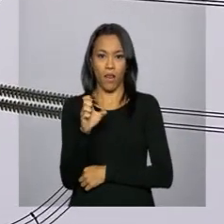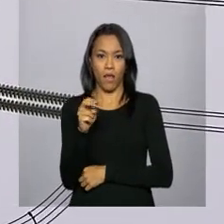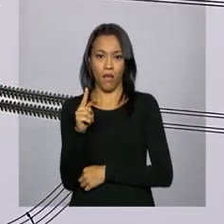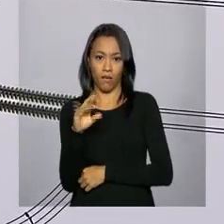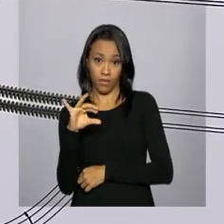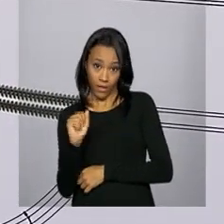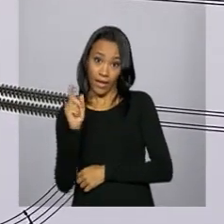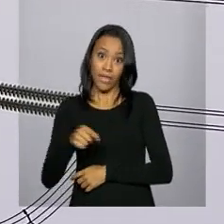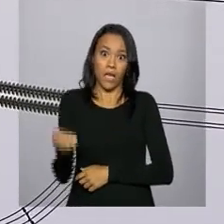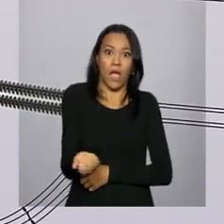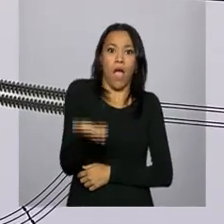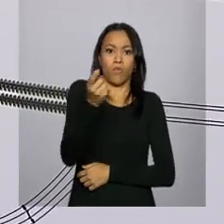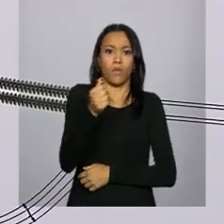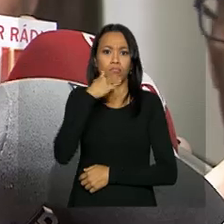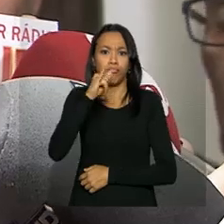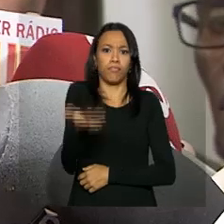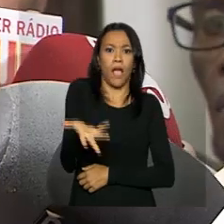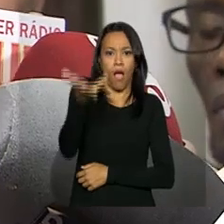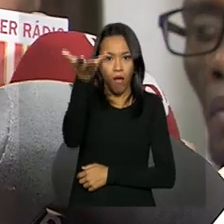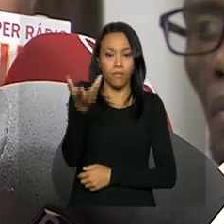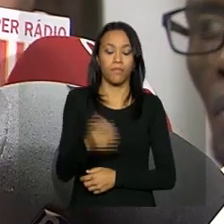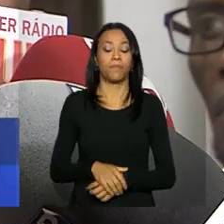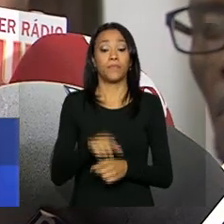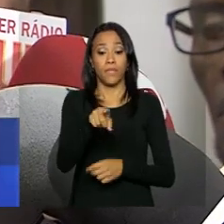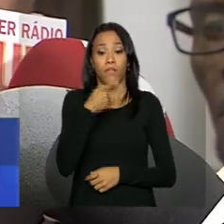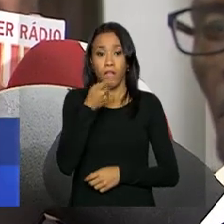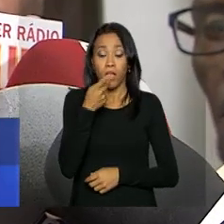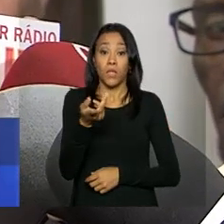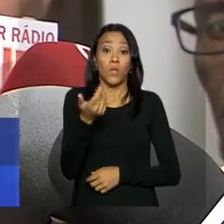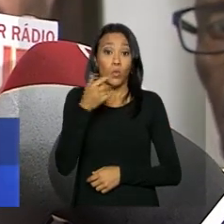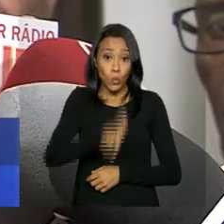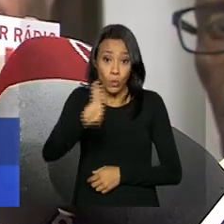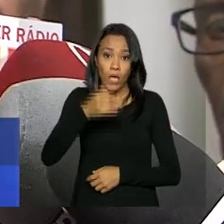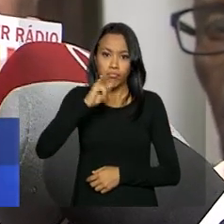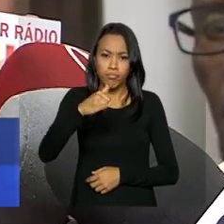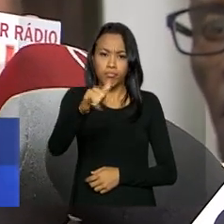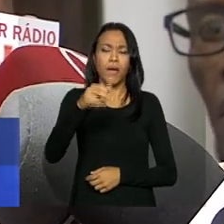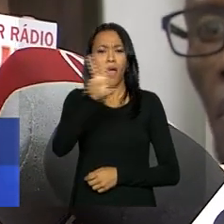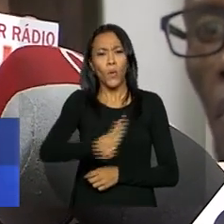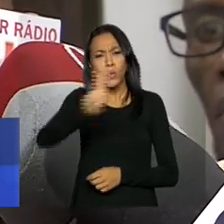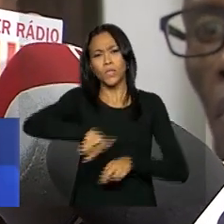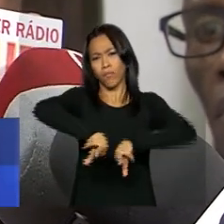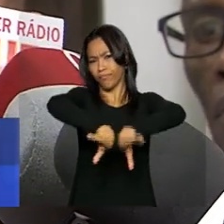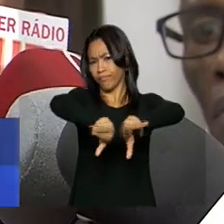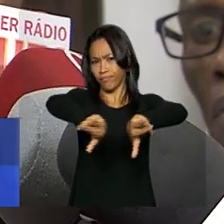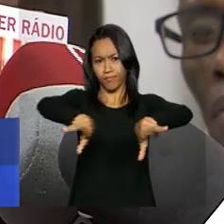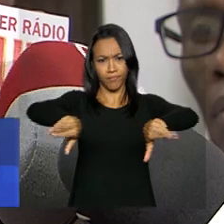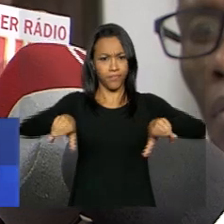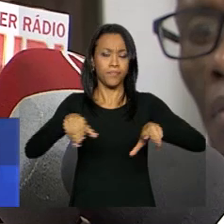sobe e as tarifas para os consumidores também consumir energia significa usar toda uma infraestrutura de energia elétrica linha de